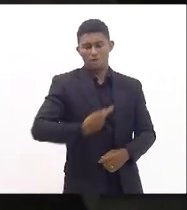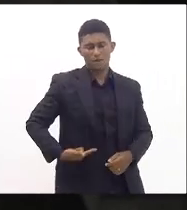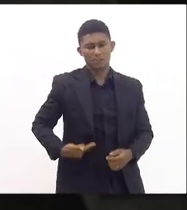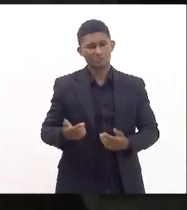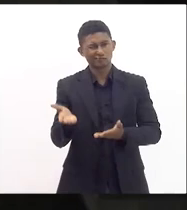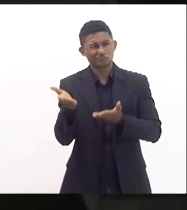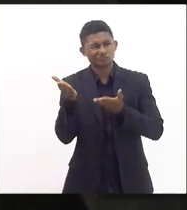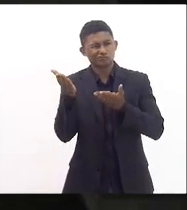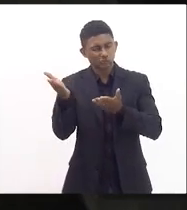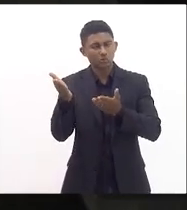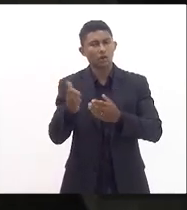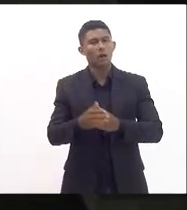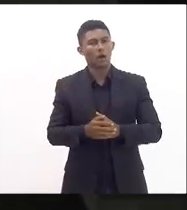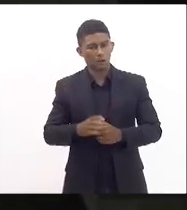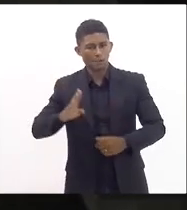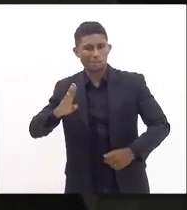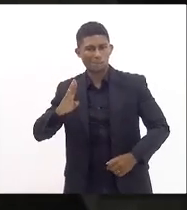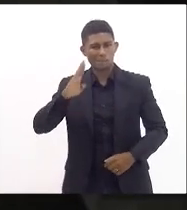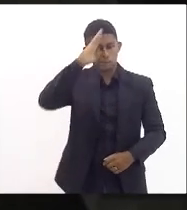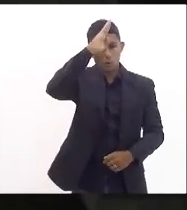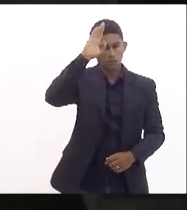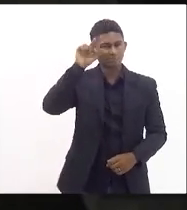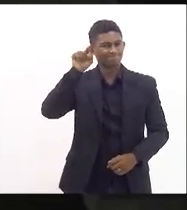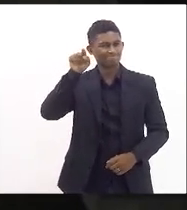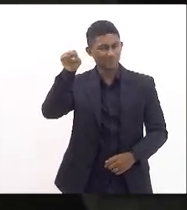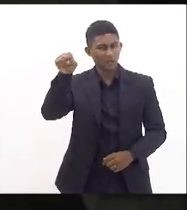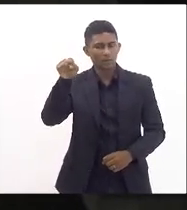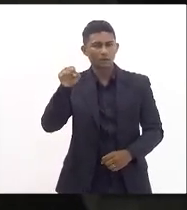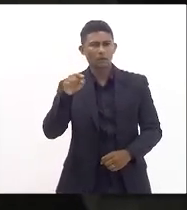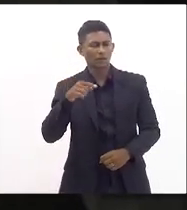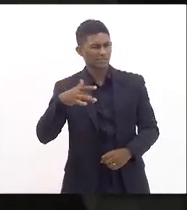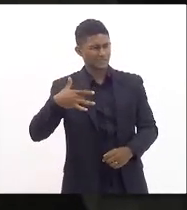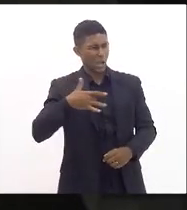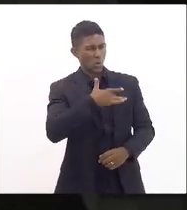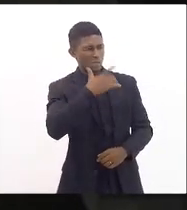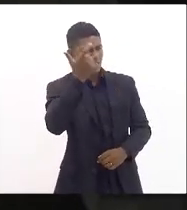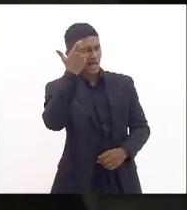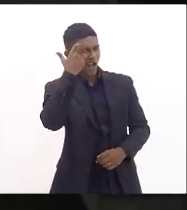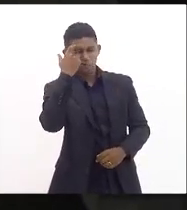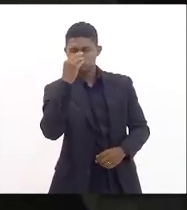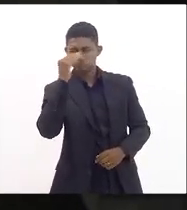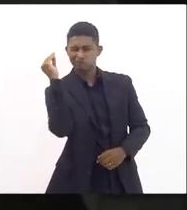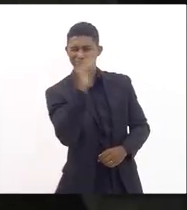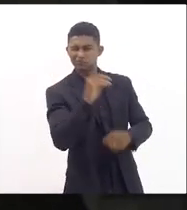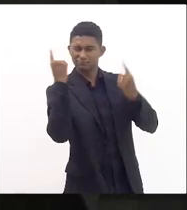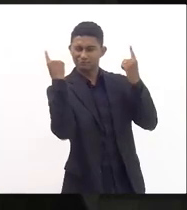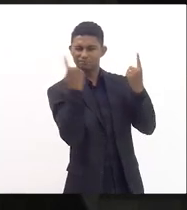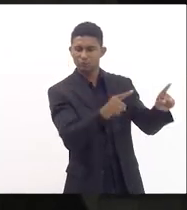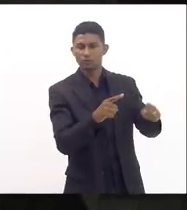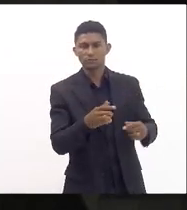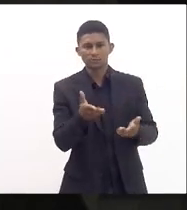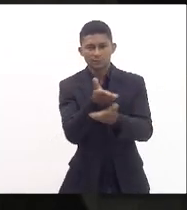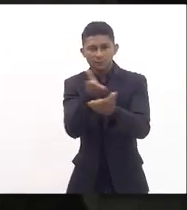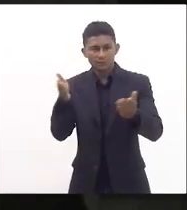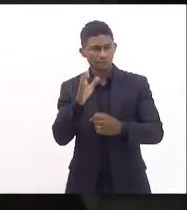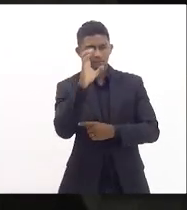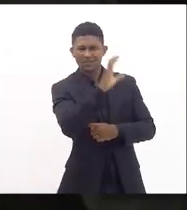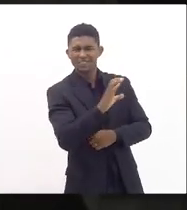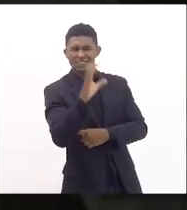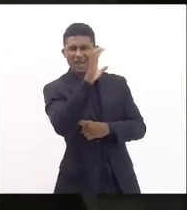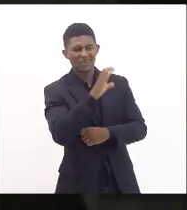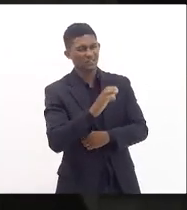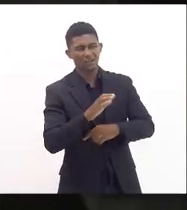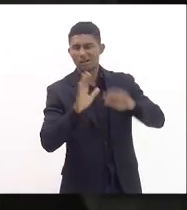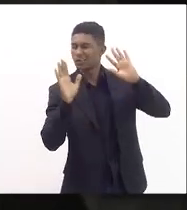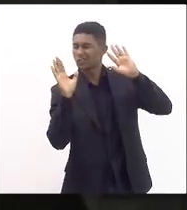negacionista e neofascista de Jair Bolsonaro, também contra a saúde mental. Este governo que nega a ciência, este governo